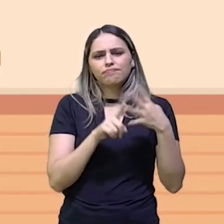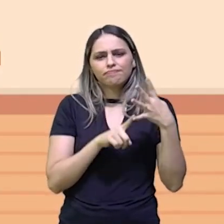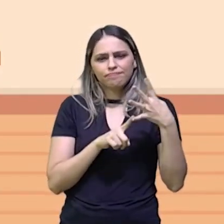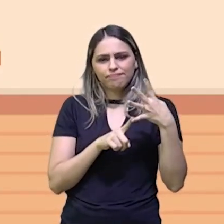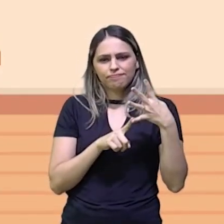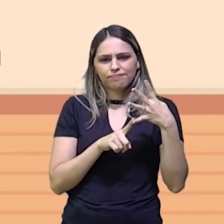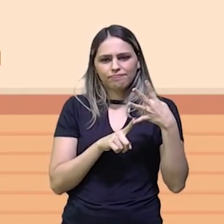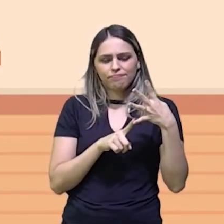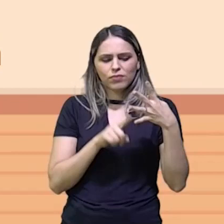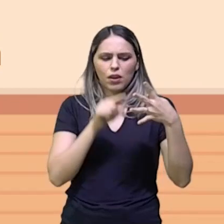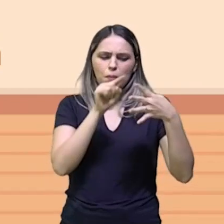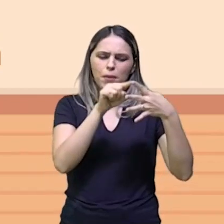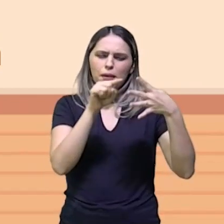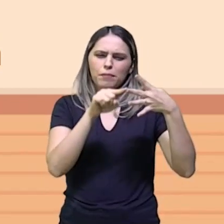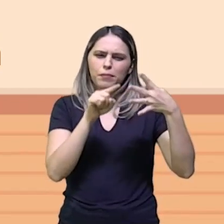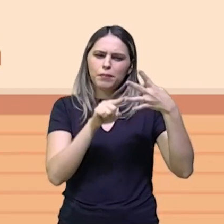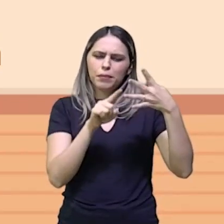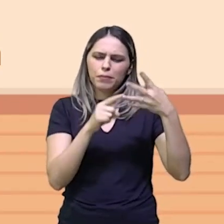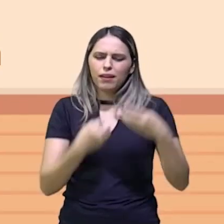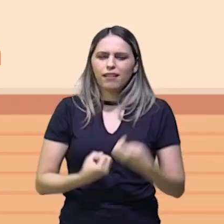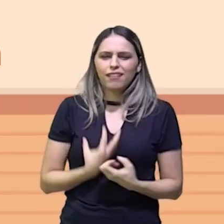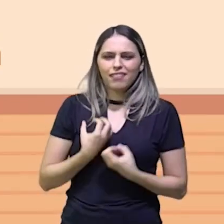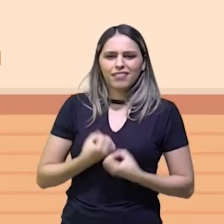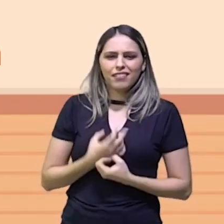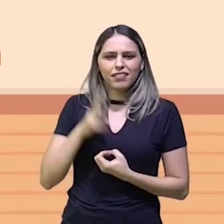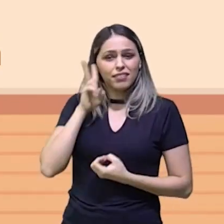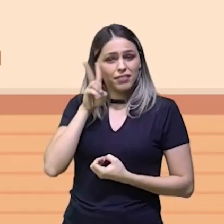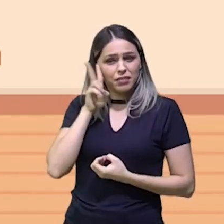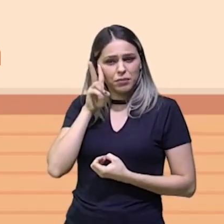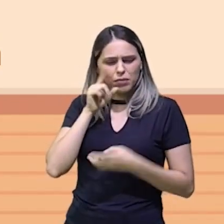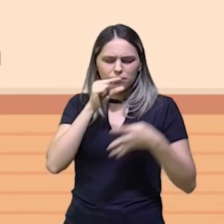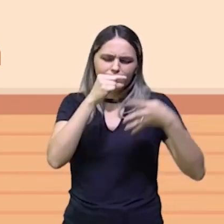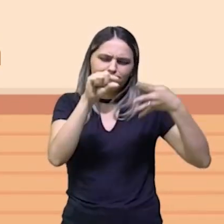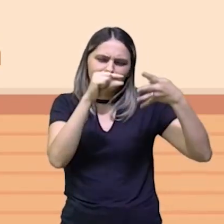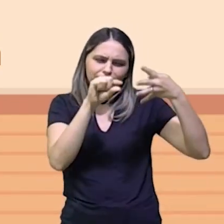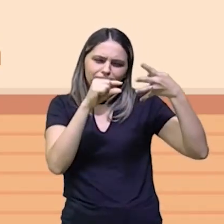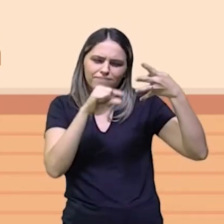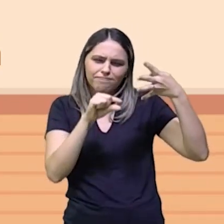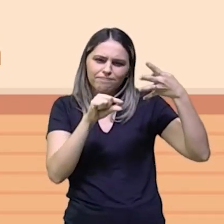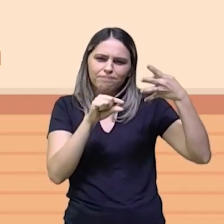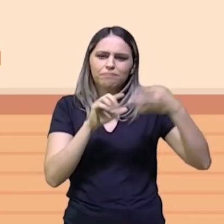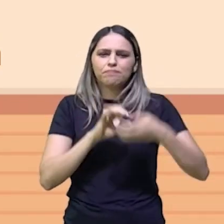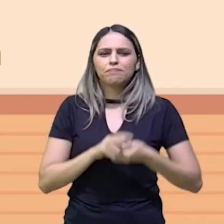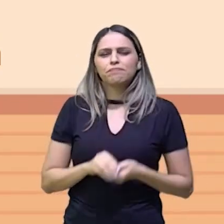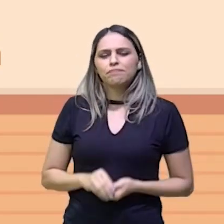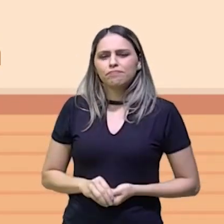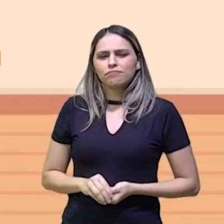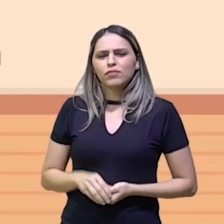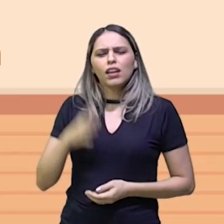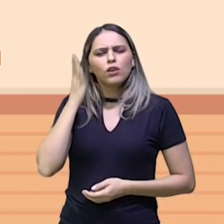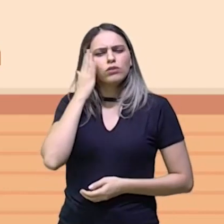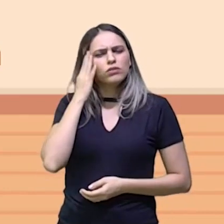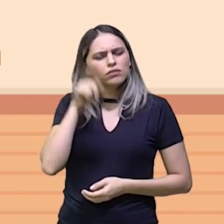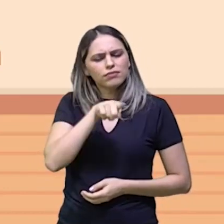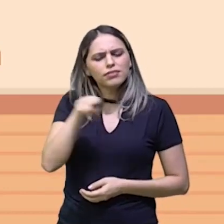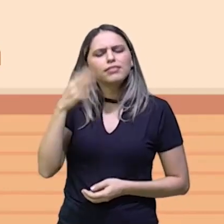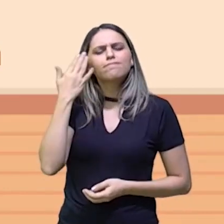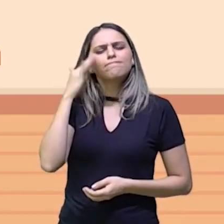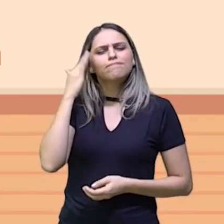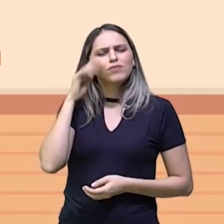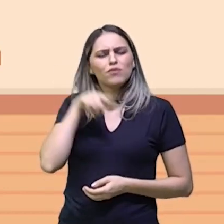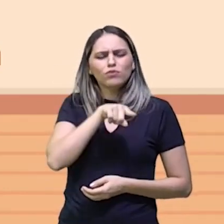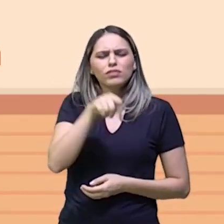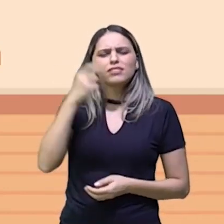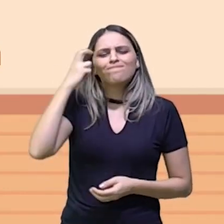quatro versos, que é cada linhazinha daquela. Entenderam, crianças? Eu sei que vocês entenderam, porque vocês